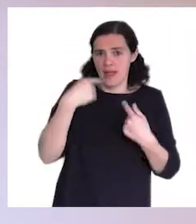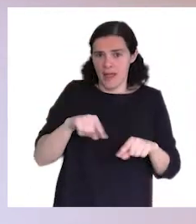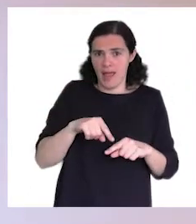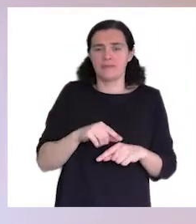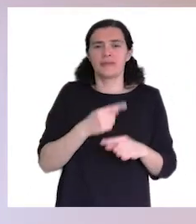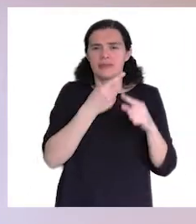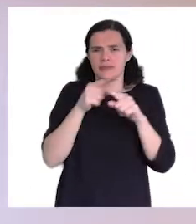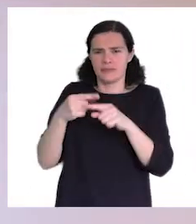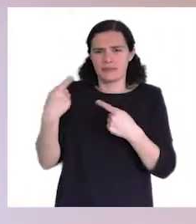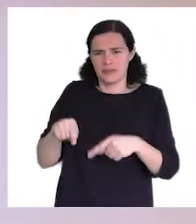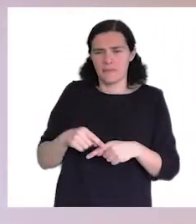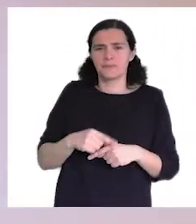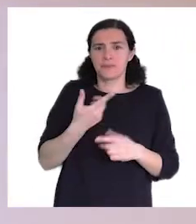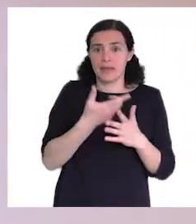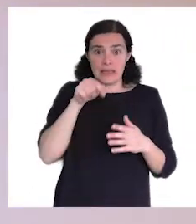aqui